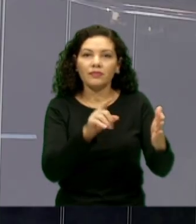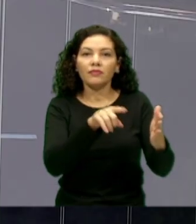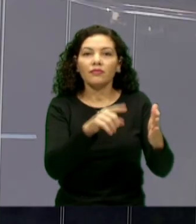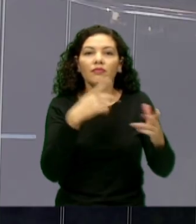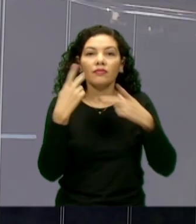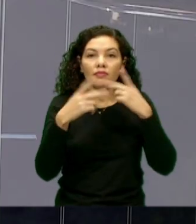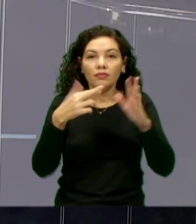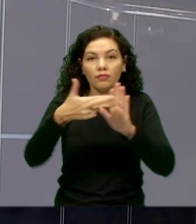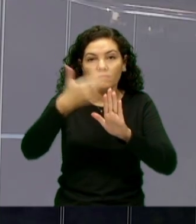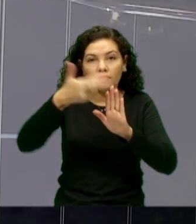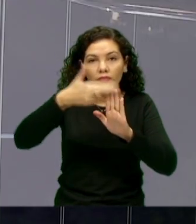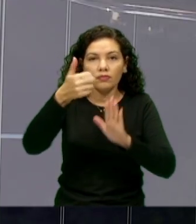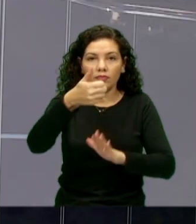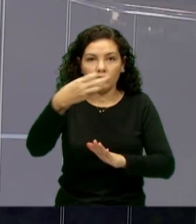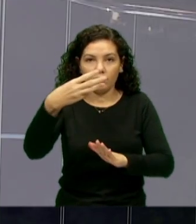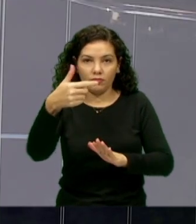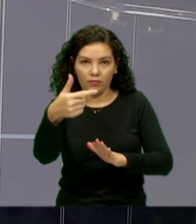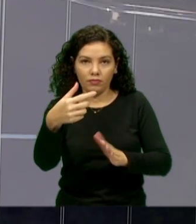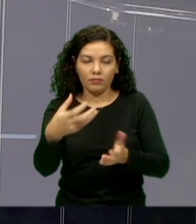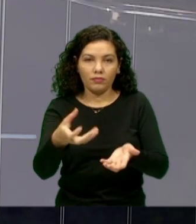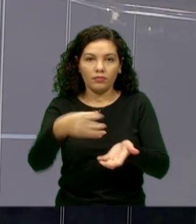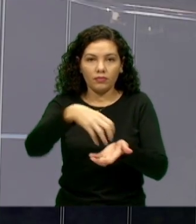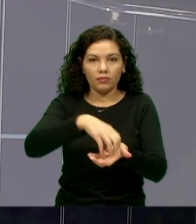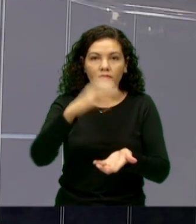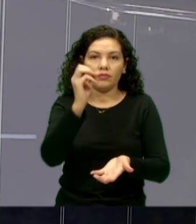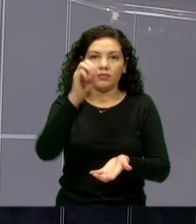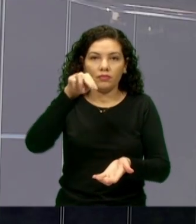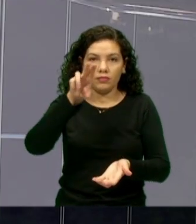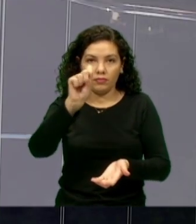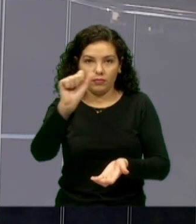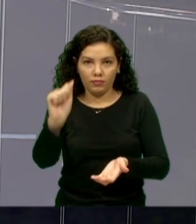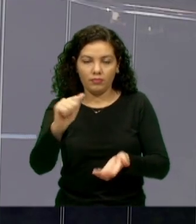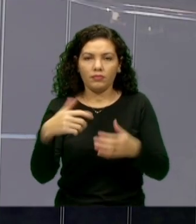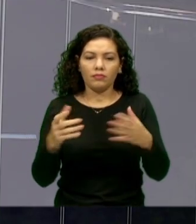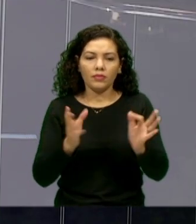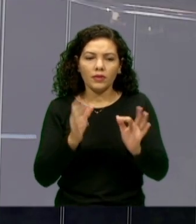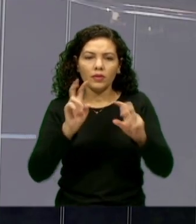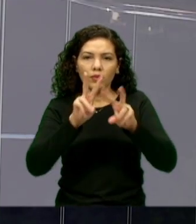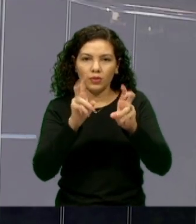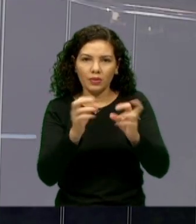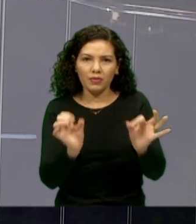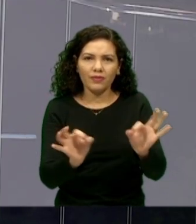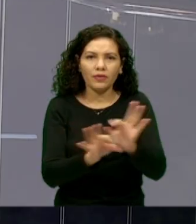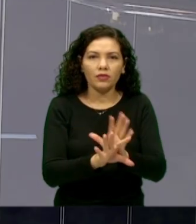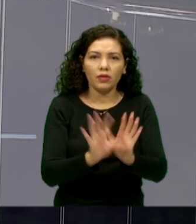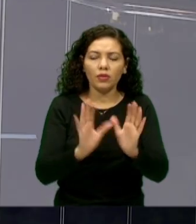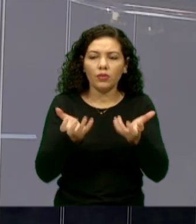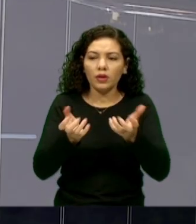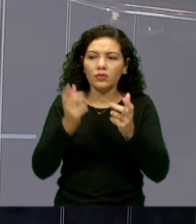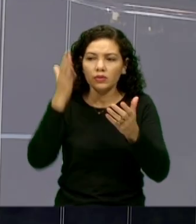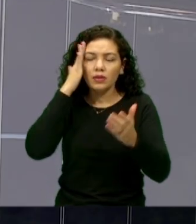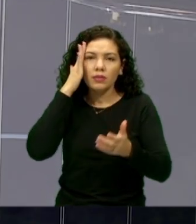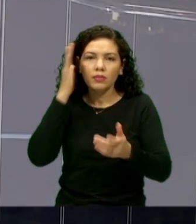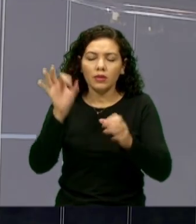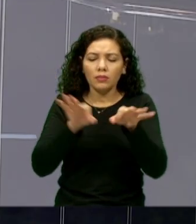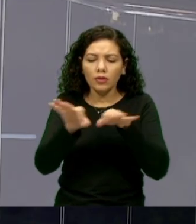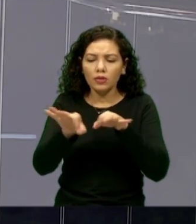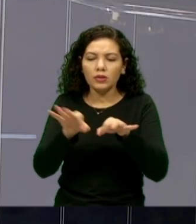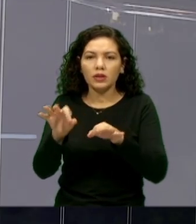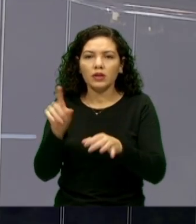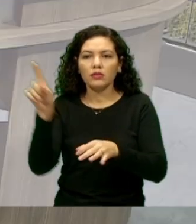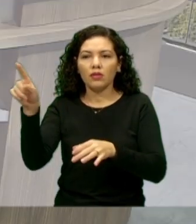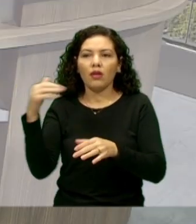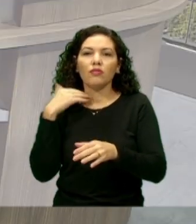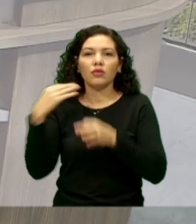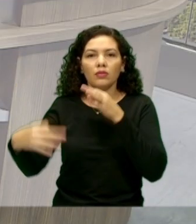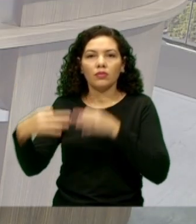resolução 132 do Comusa. Para fechar esse assunto, eu queria o seguinte: como é que está esse processo lá no